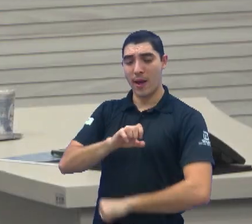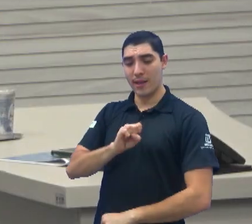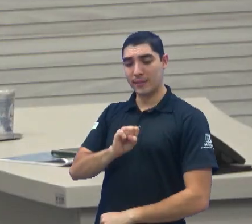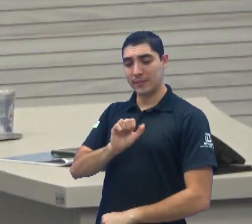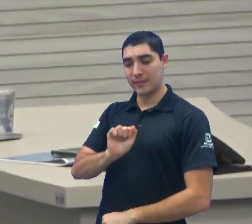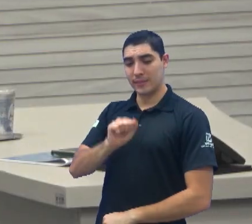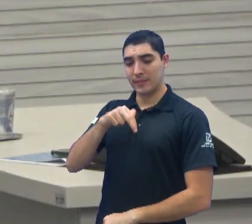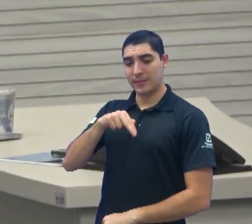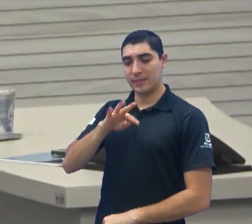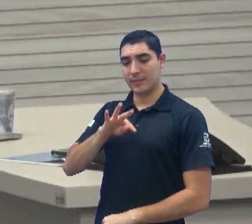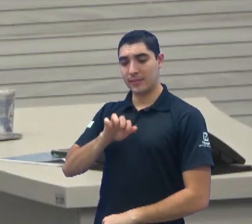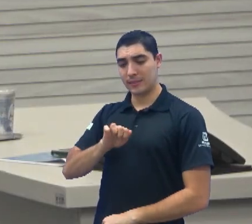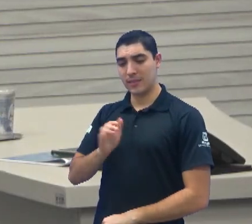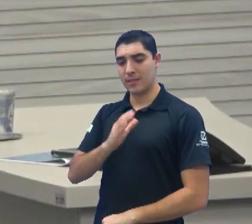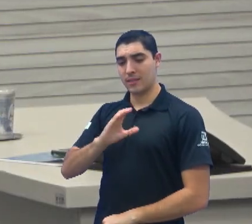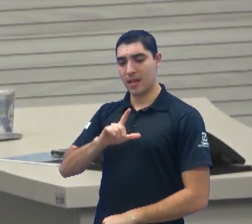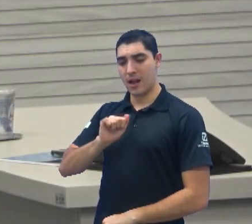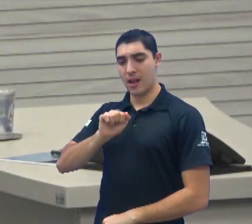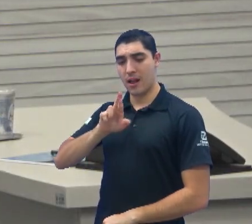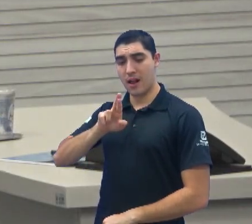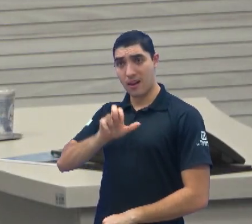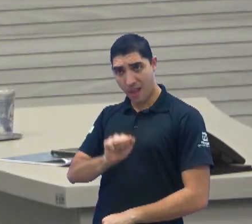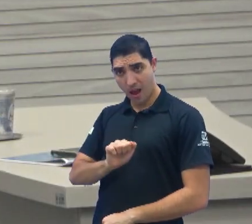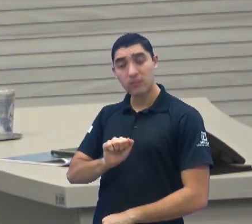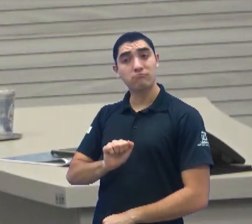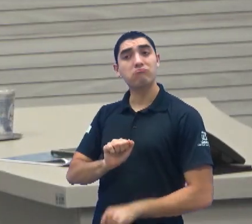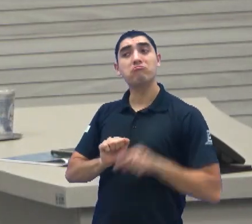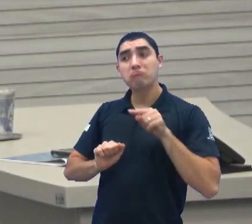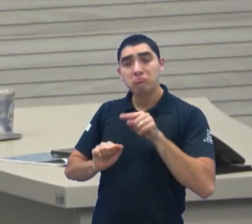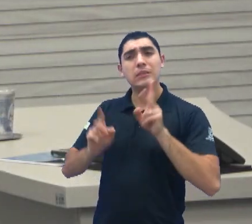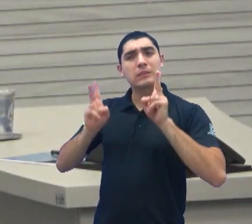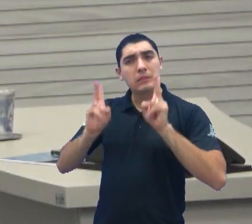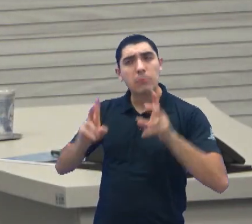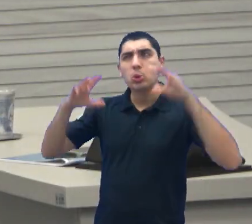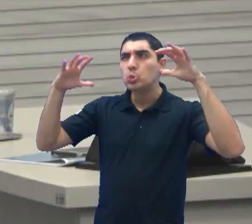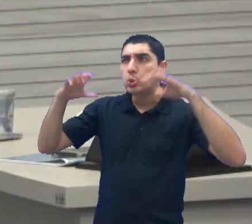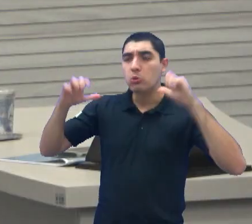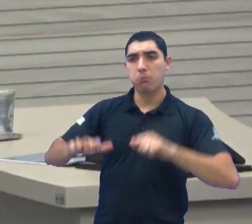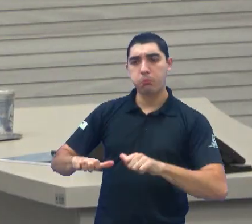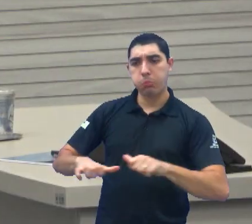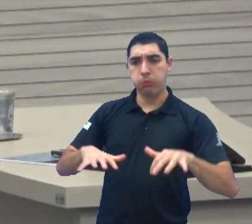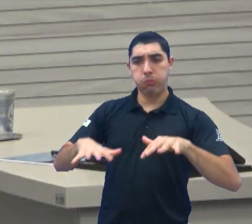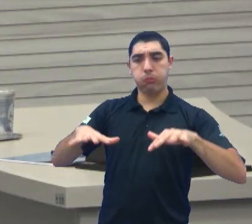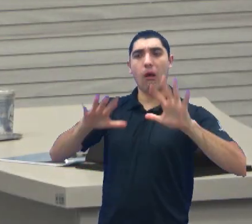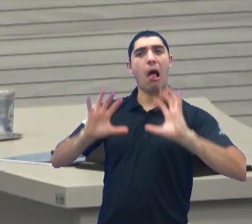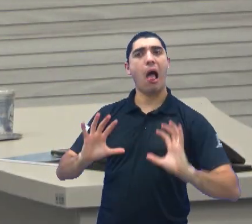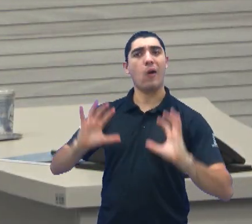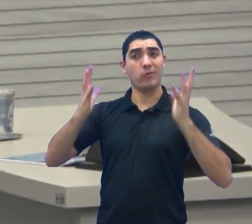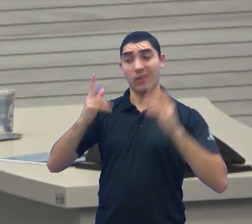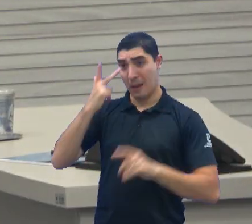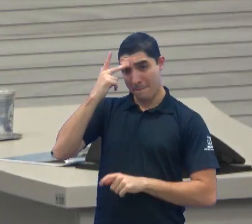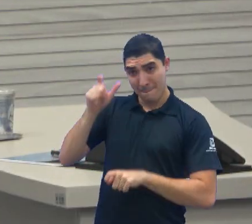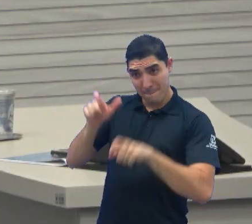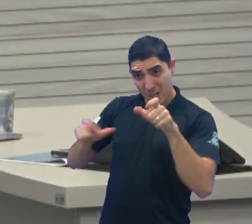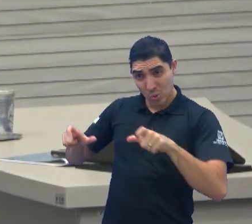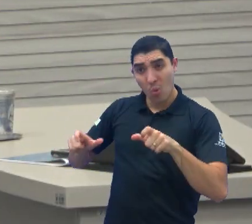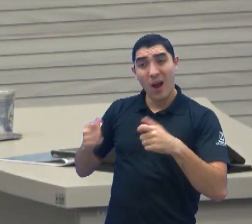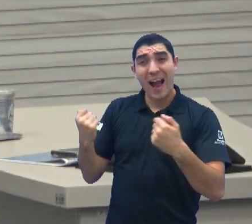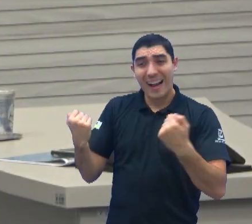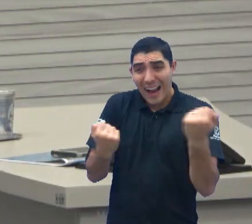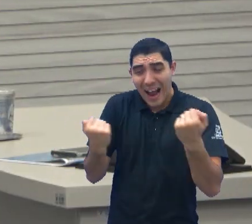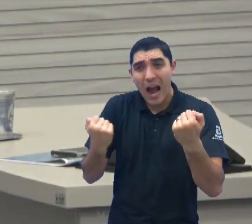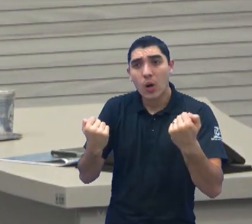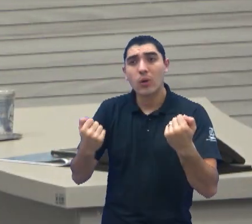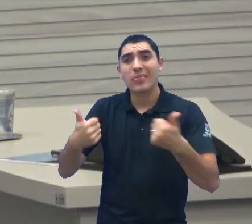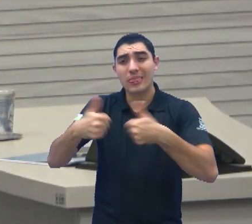chove um pouquinho mais forte, inunda toda aquela região da Praça do Sol ali, né, os motoristas têm que tirar seus carros